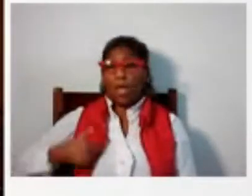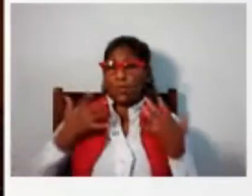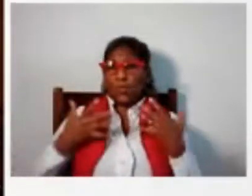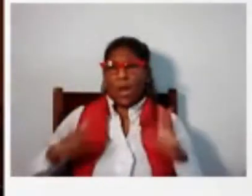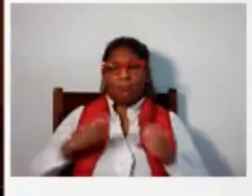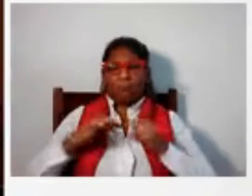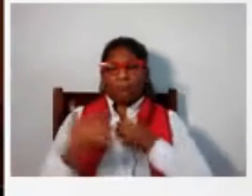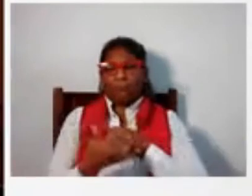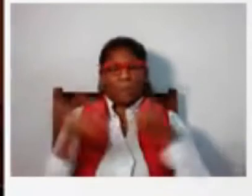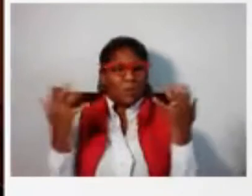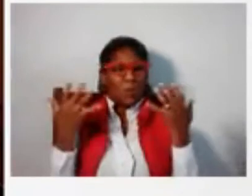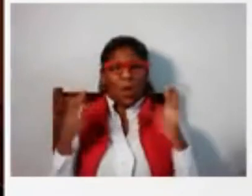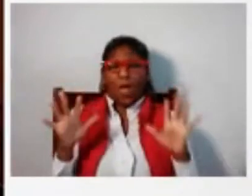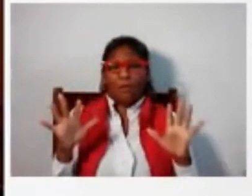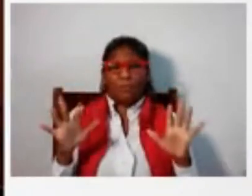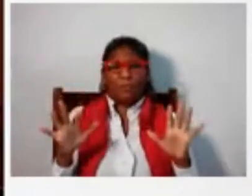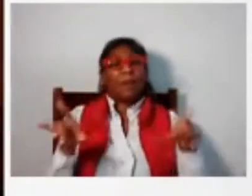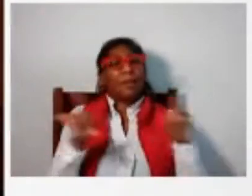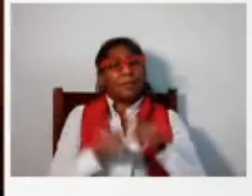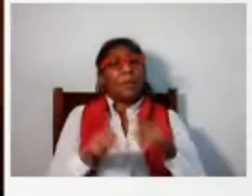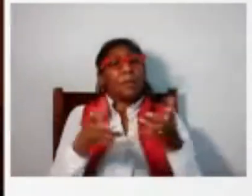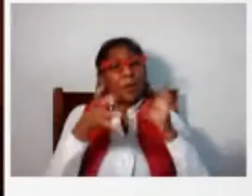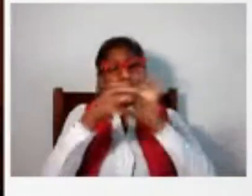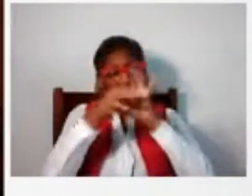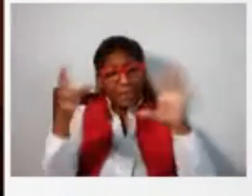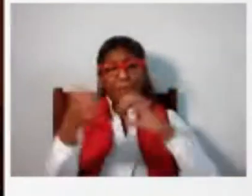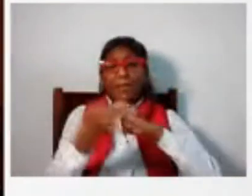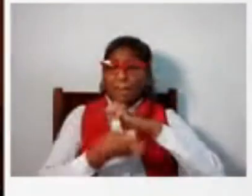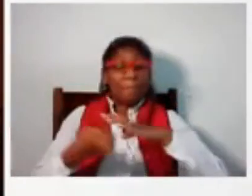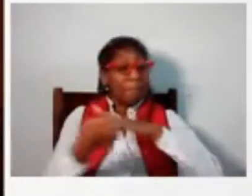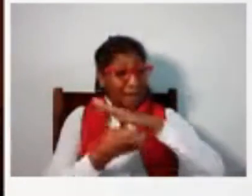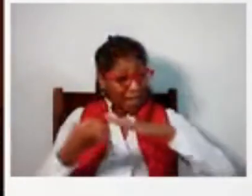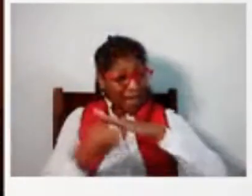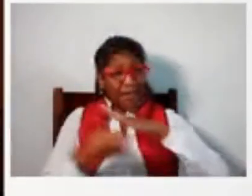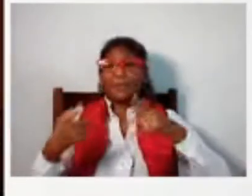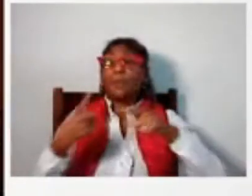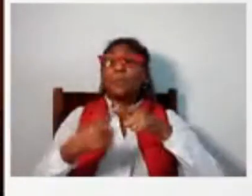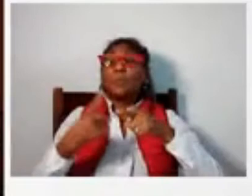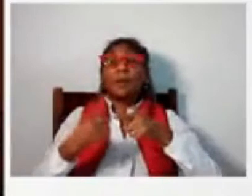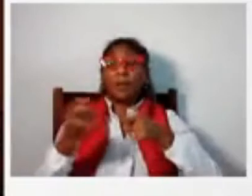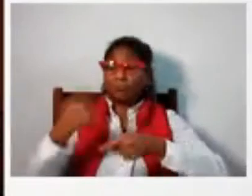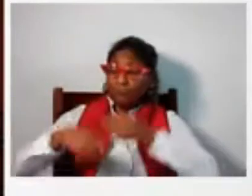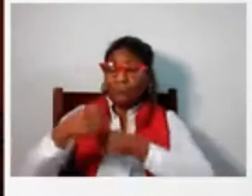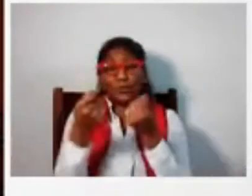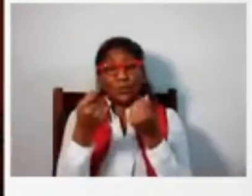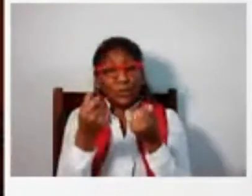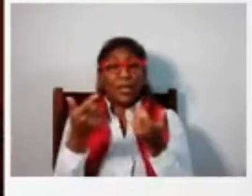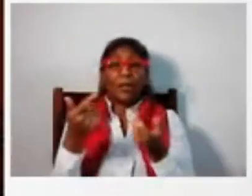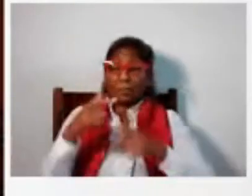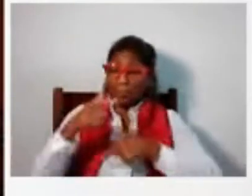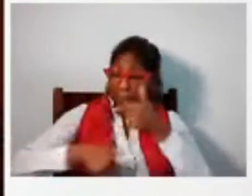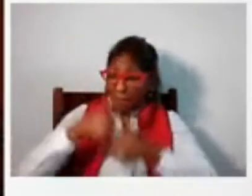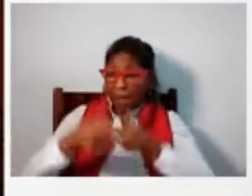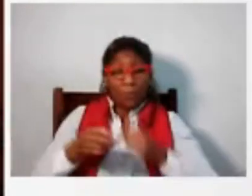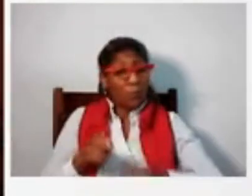com a maior possibilidade da atividade econômica para que a gente possa gerar riqueza, manter empregos e até mesmo a arrecadação do